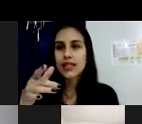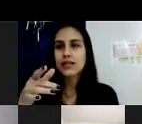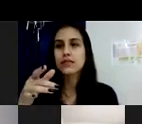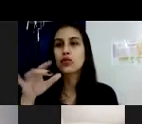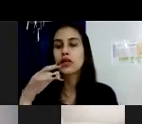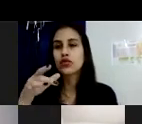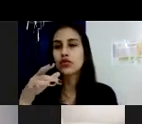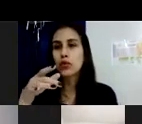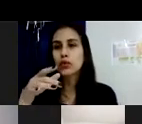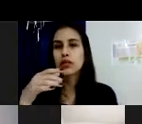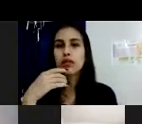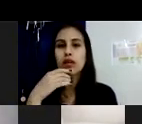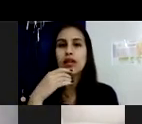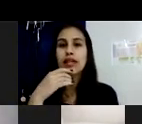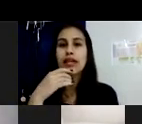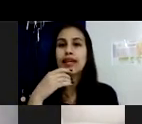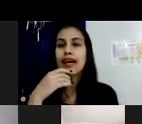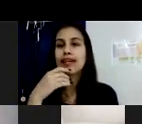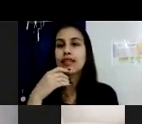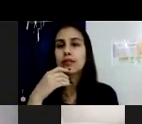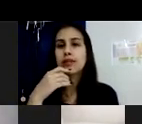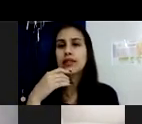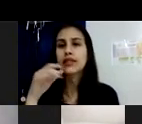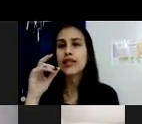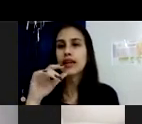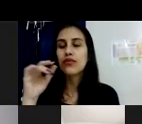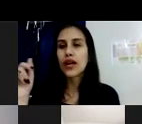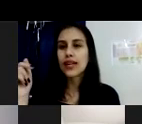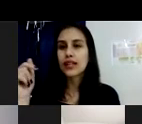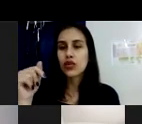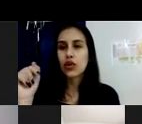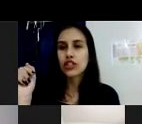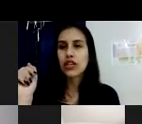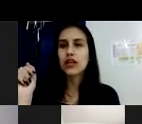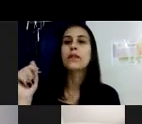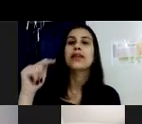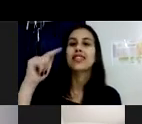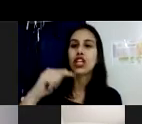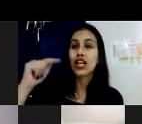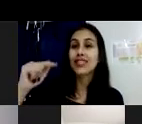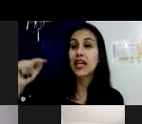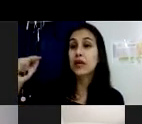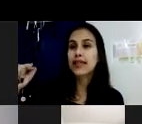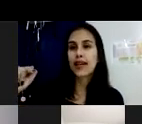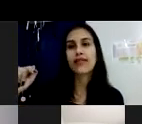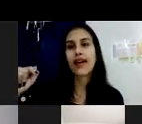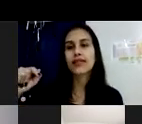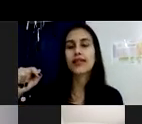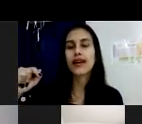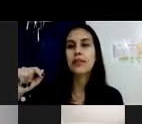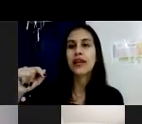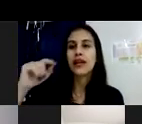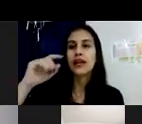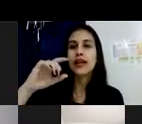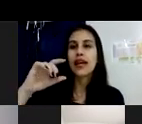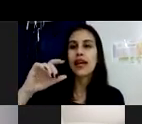parafusadas, nunca soltas. E a cama, se ela for aquelas de rodinha, deixar sempre travada,